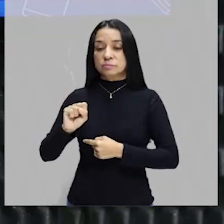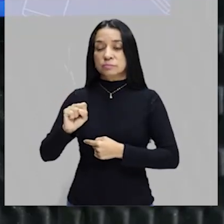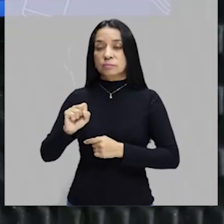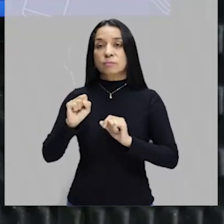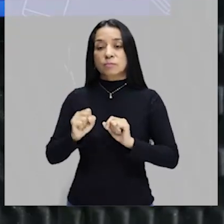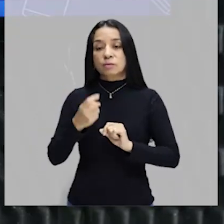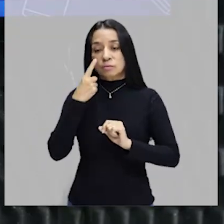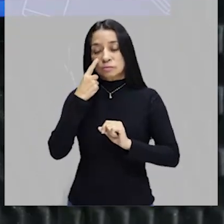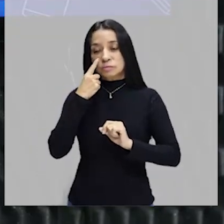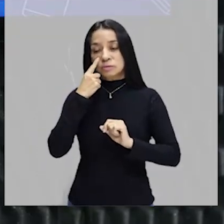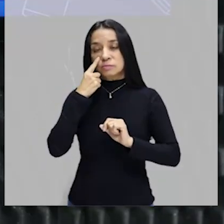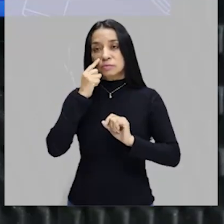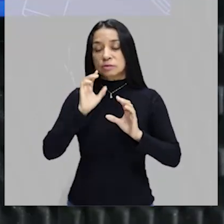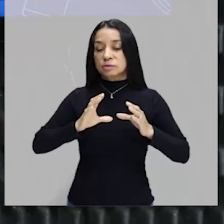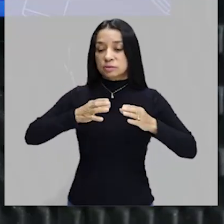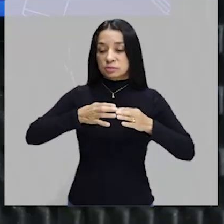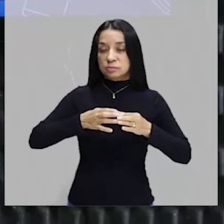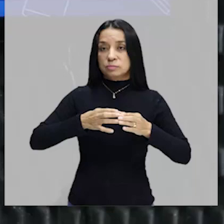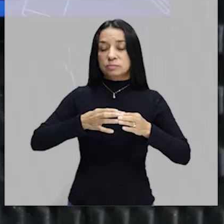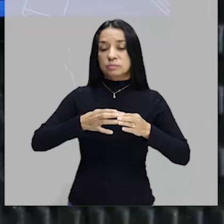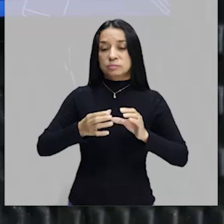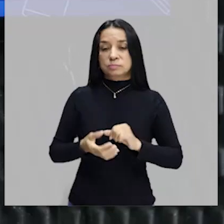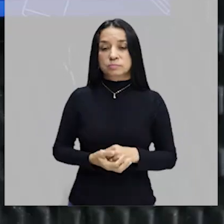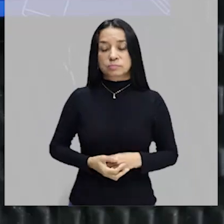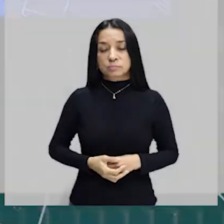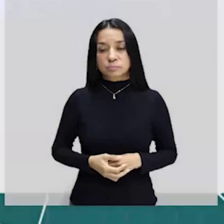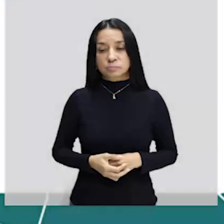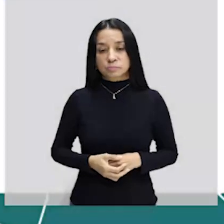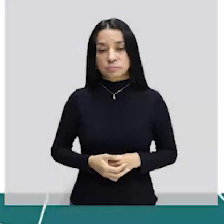esses agrupamentos, né, desses indivíduos.